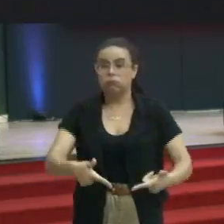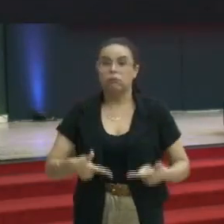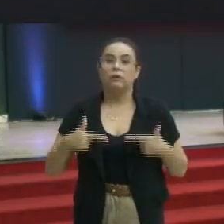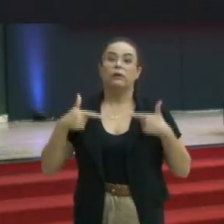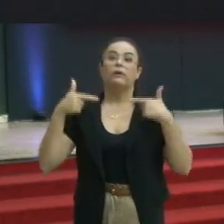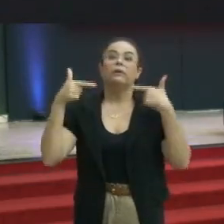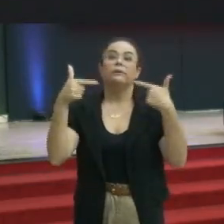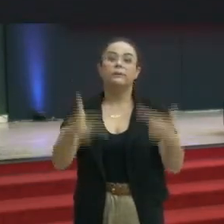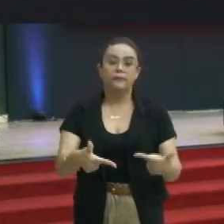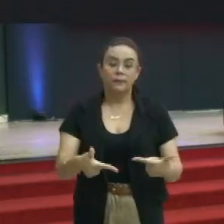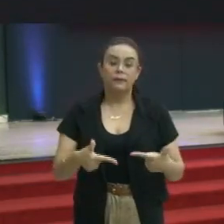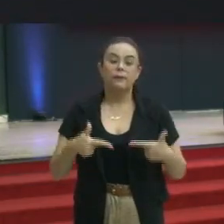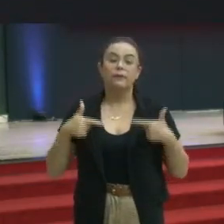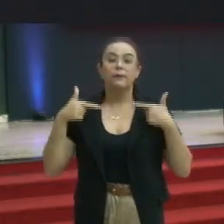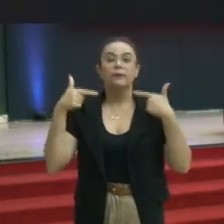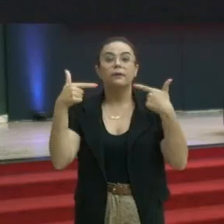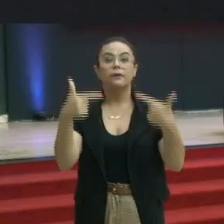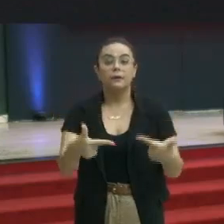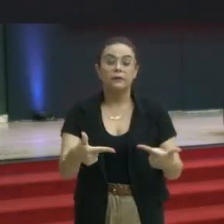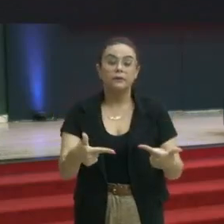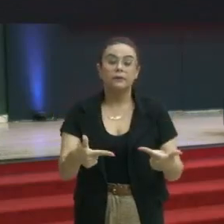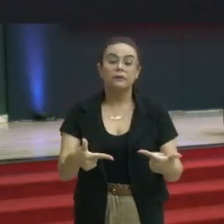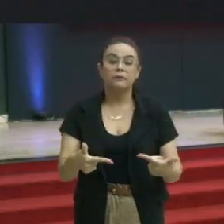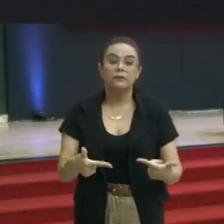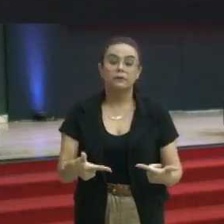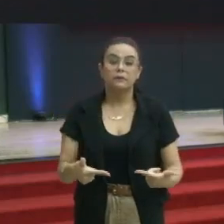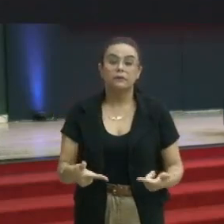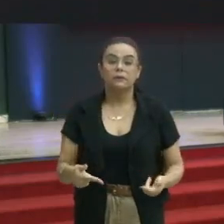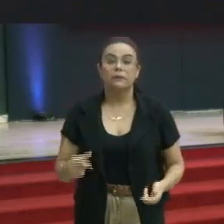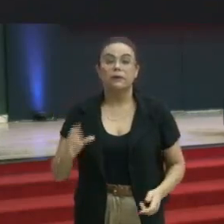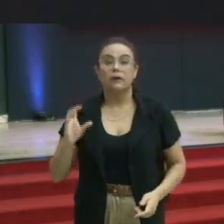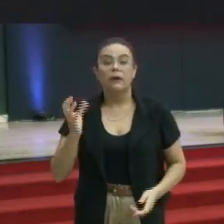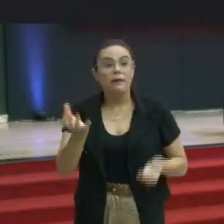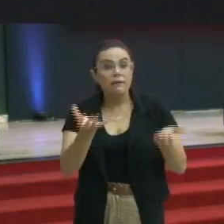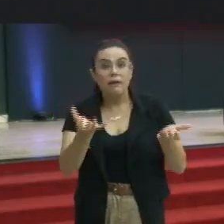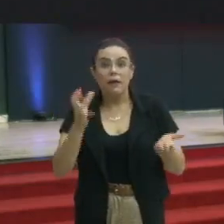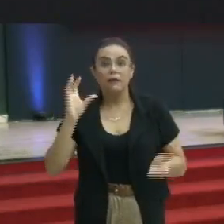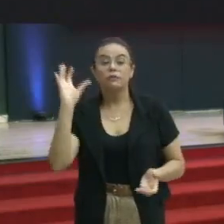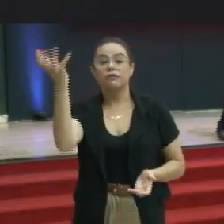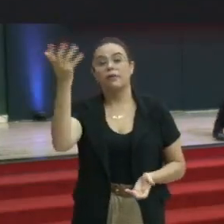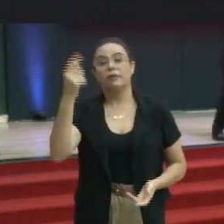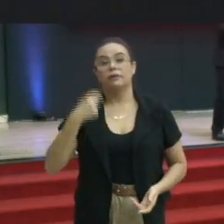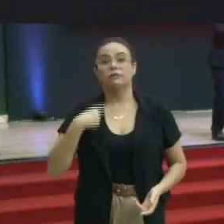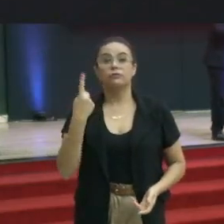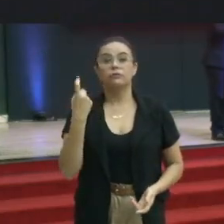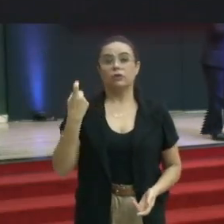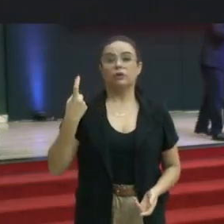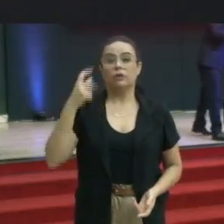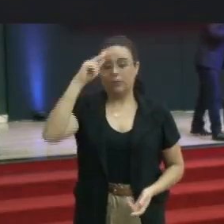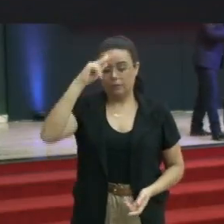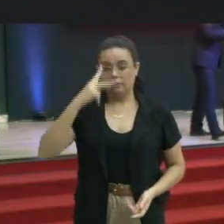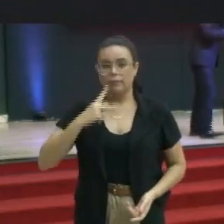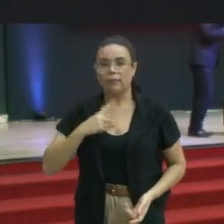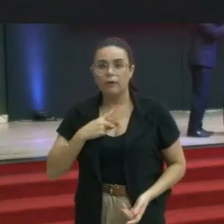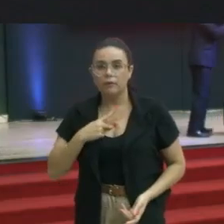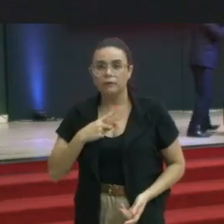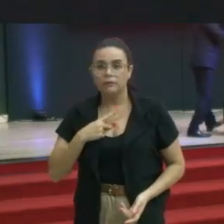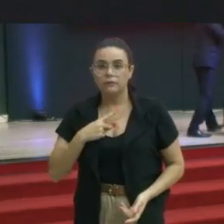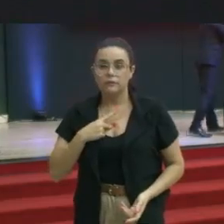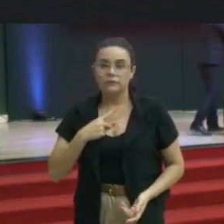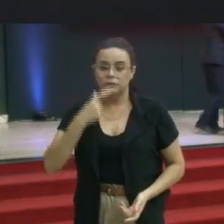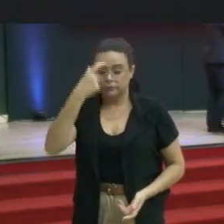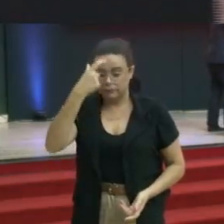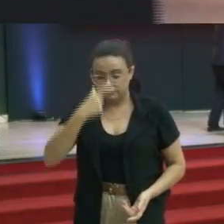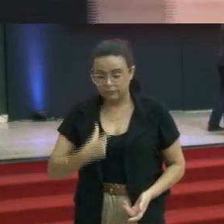lutando, lutando, tentando resolver problemas do seu jeito. E